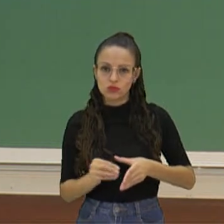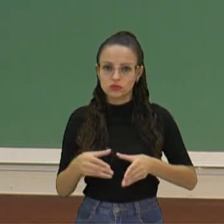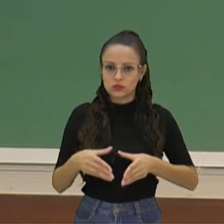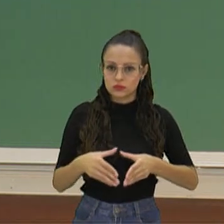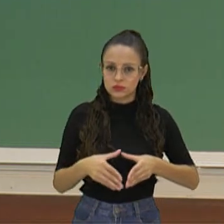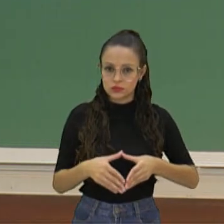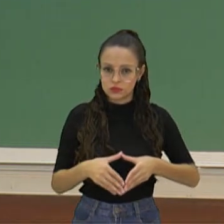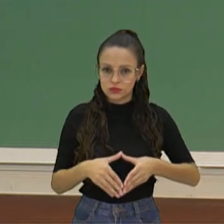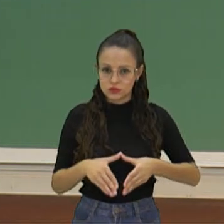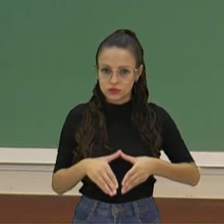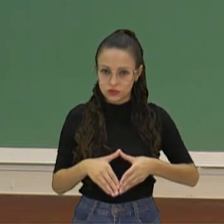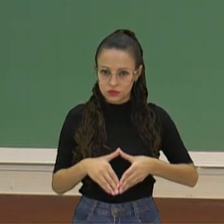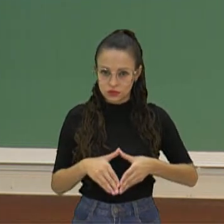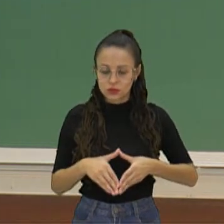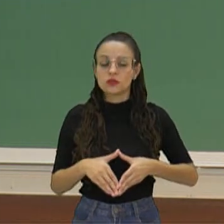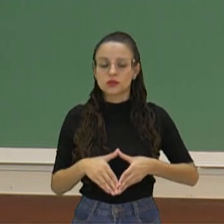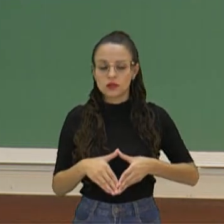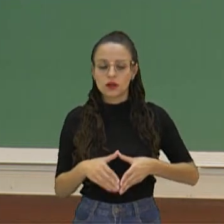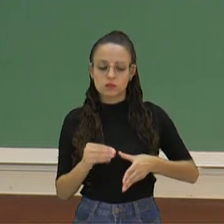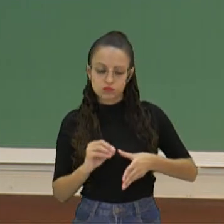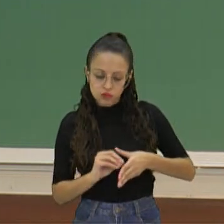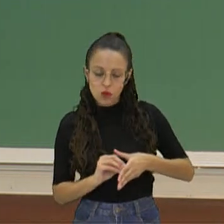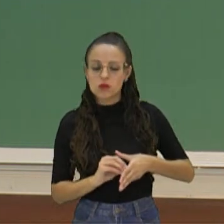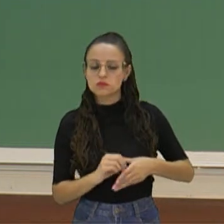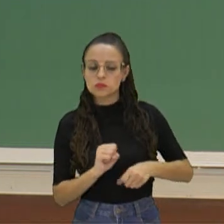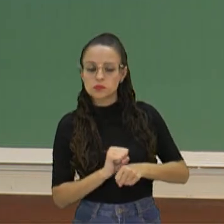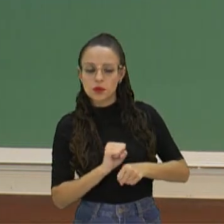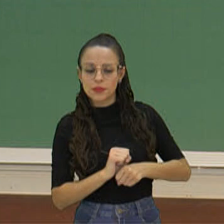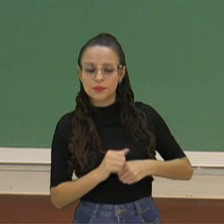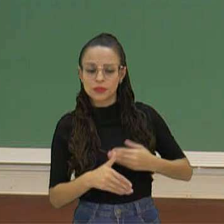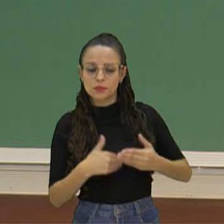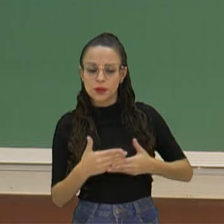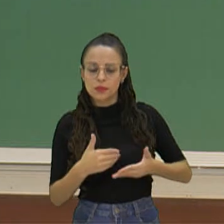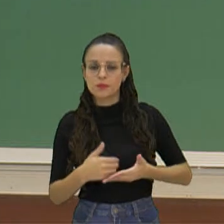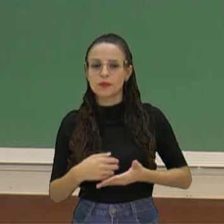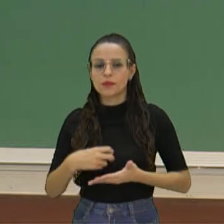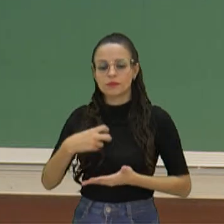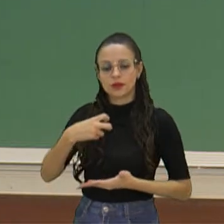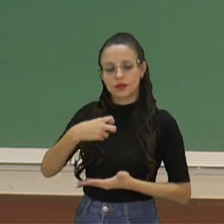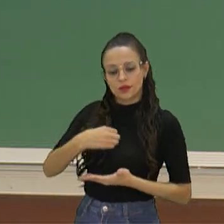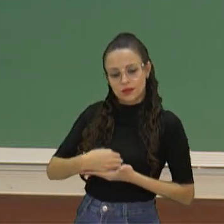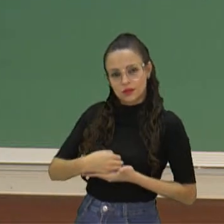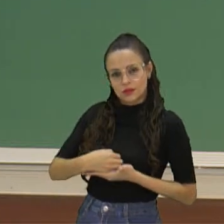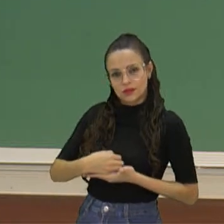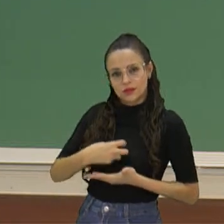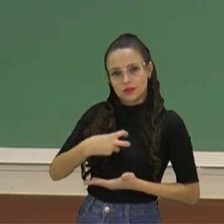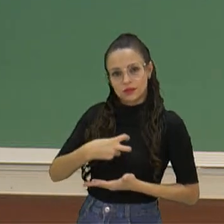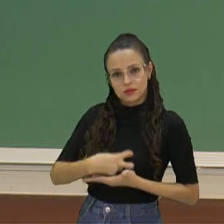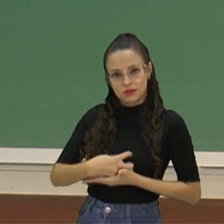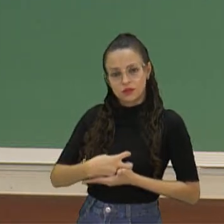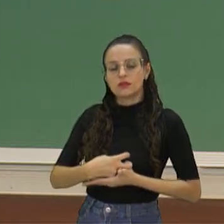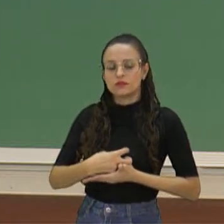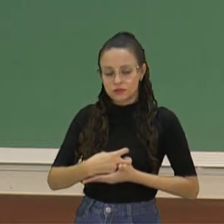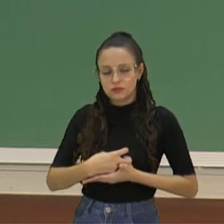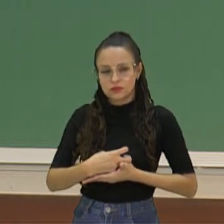se implantando ali para ganhar condições de se tornar um embriãozinho, né, para formar um novo ser. Tá? Então todo o